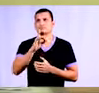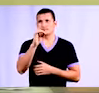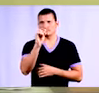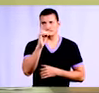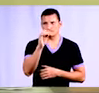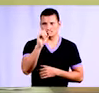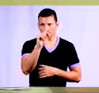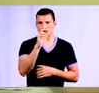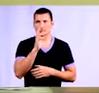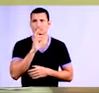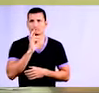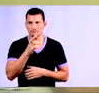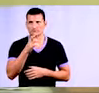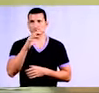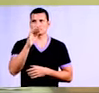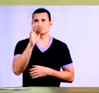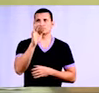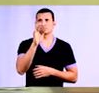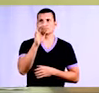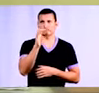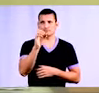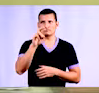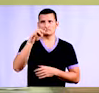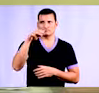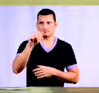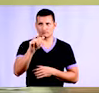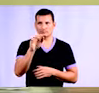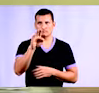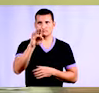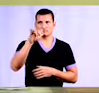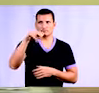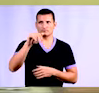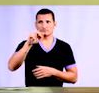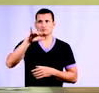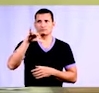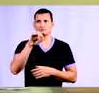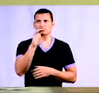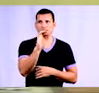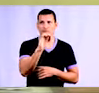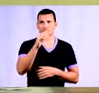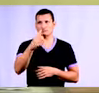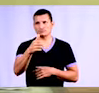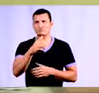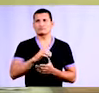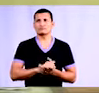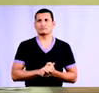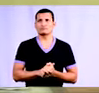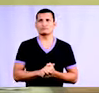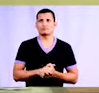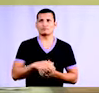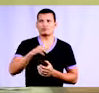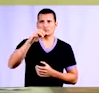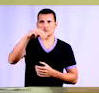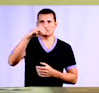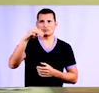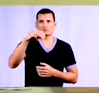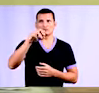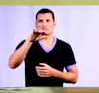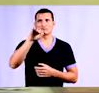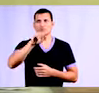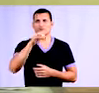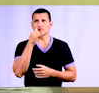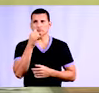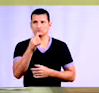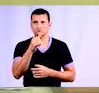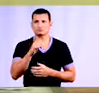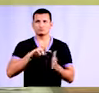binária. Né? Então, de forma binária em zeros e uns. Perfeitamente. E a memória é uma memória de circuitos eletrônicos, ou seja, significa o